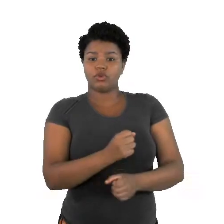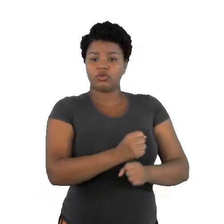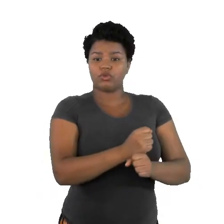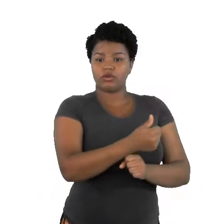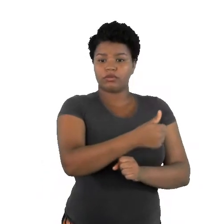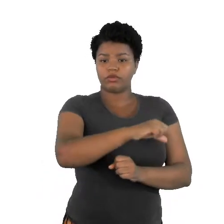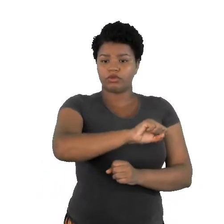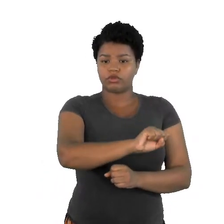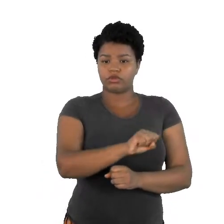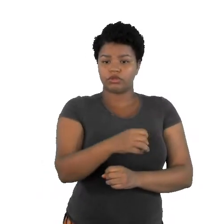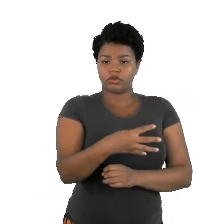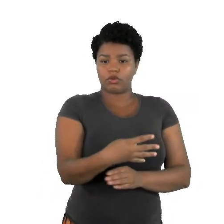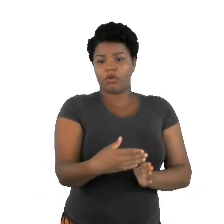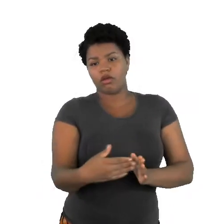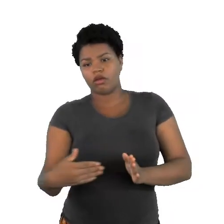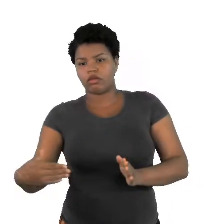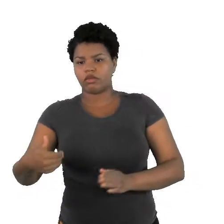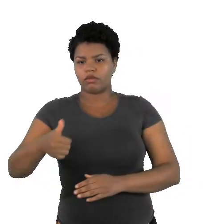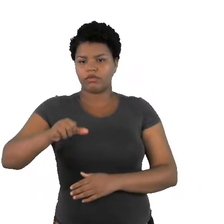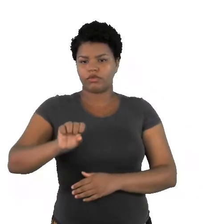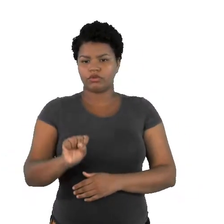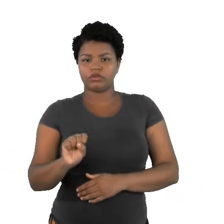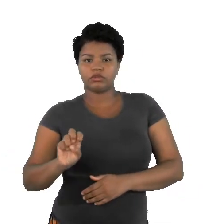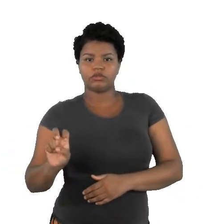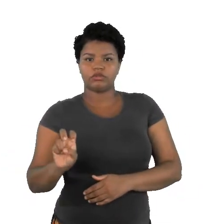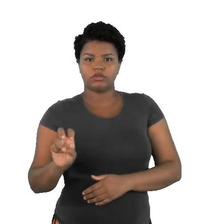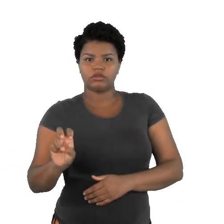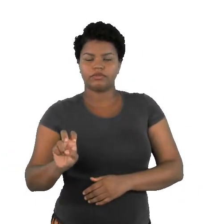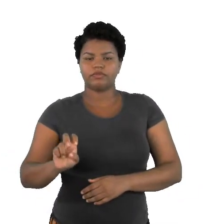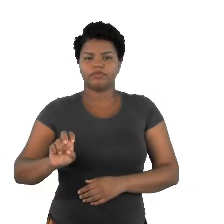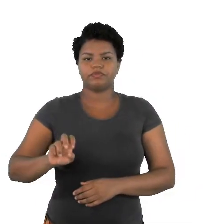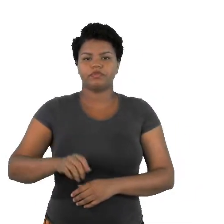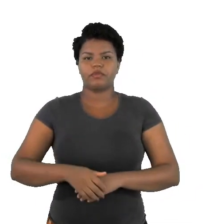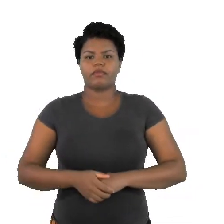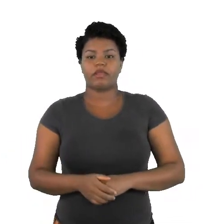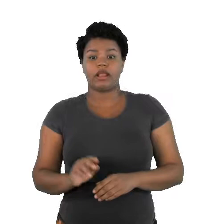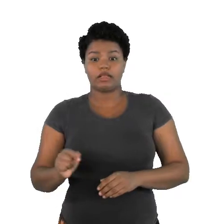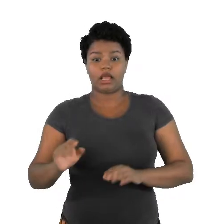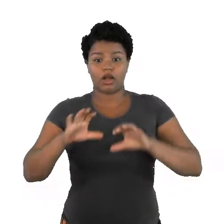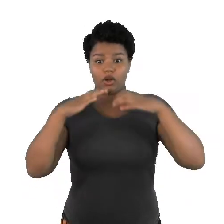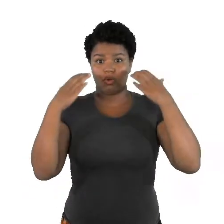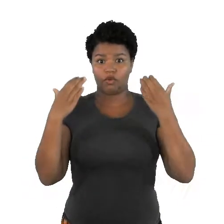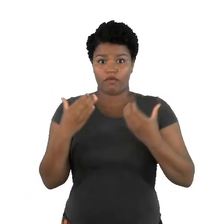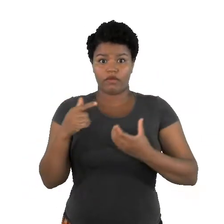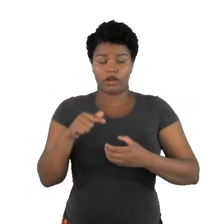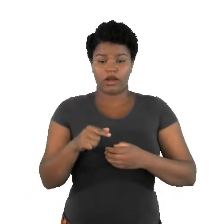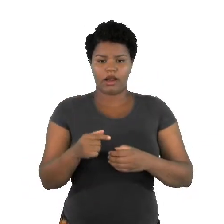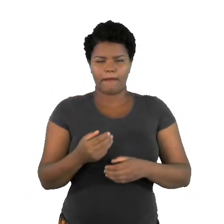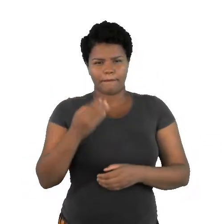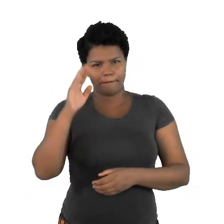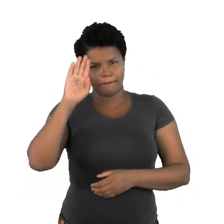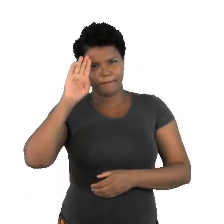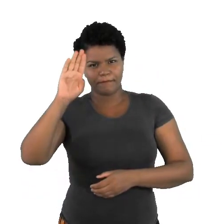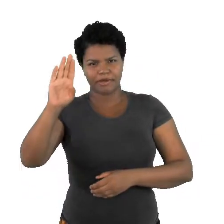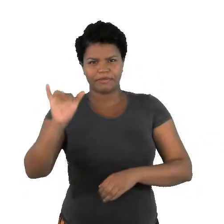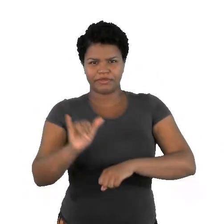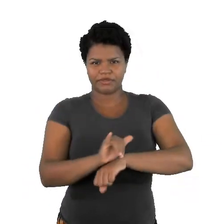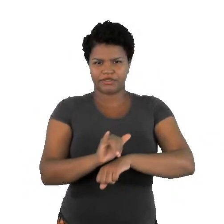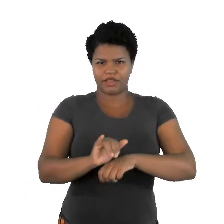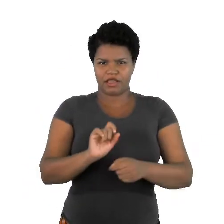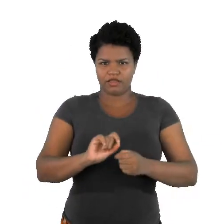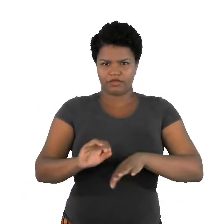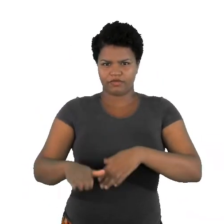e 1885. Nessa Conferência de Berlim, a principal estratégia que eles desenvolveram